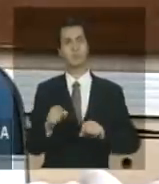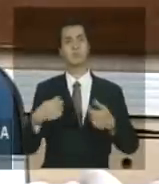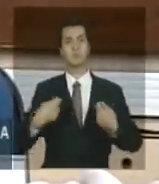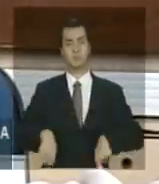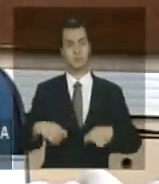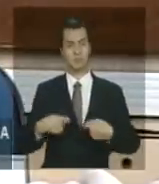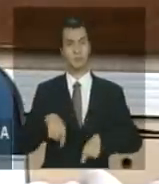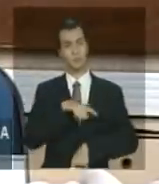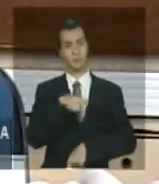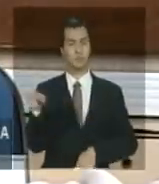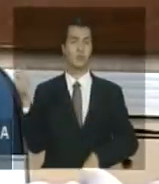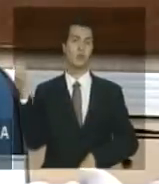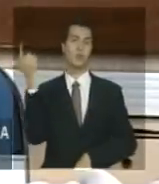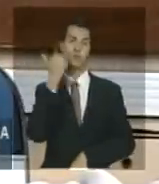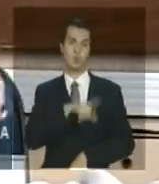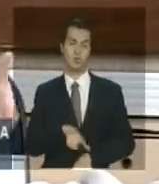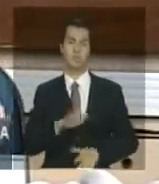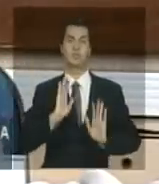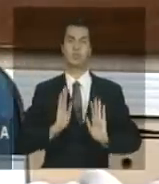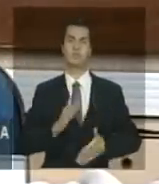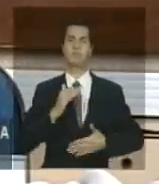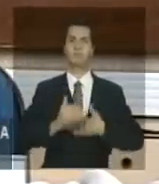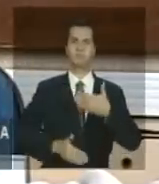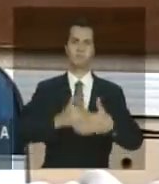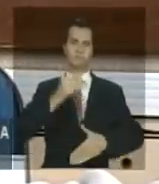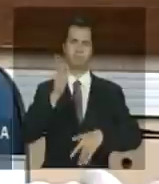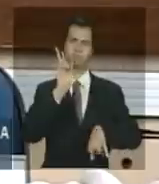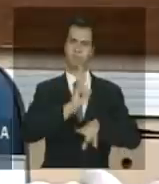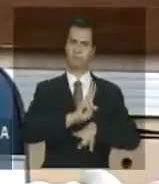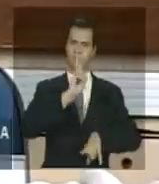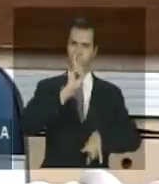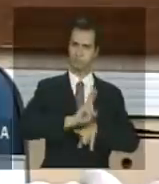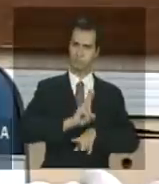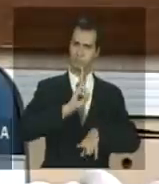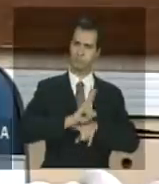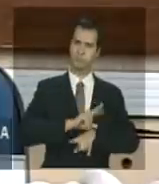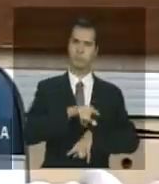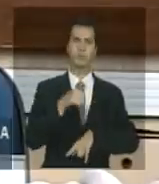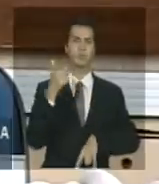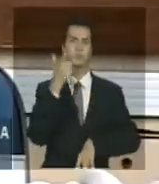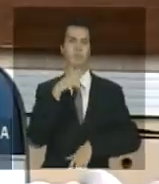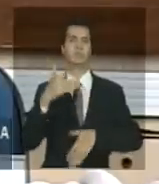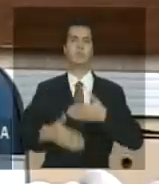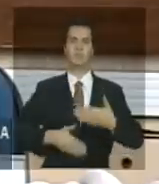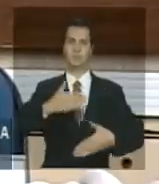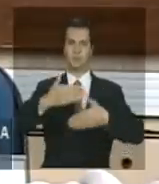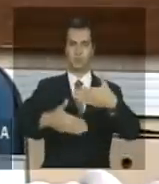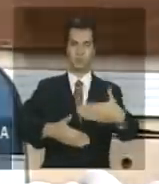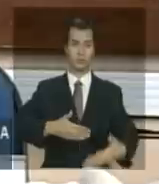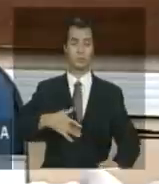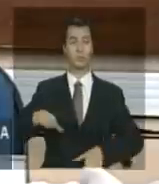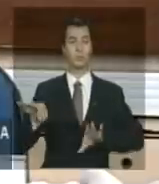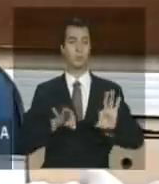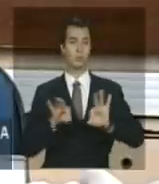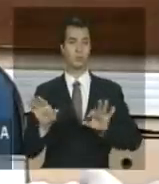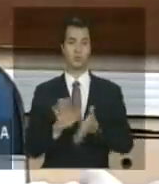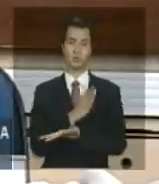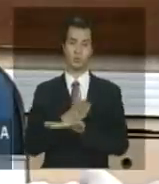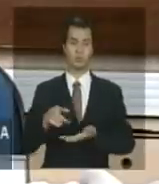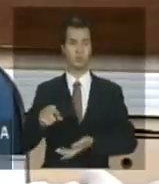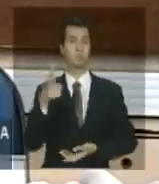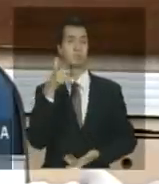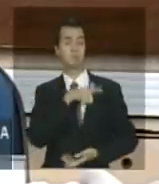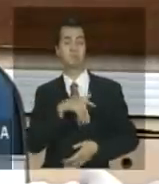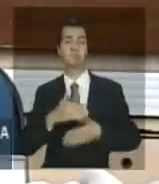que vocês já conseguiram com o atual estágio de desenvolvimento dos projetos de vocês, mas